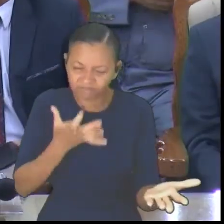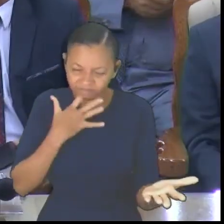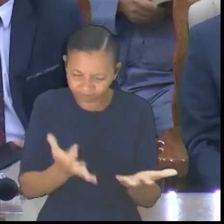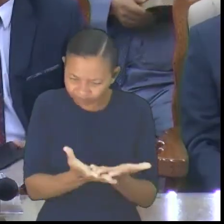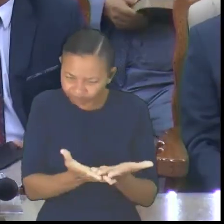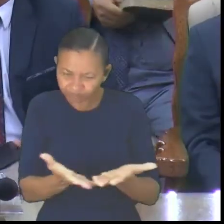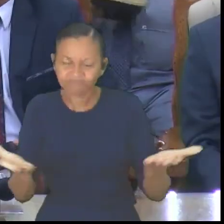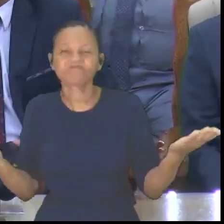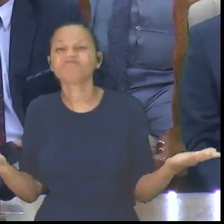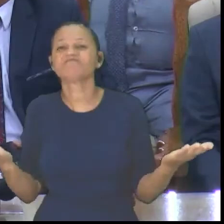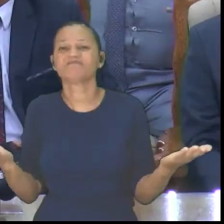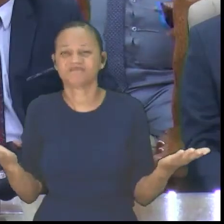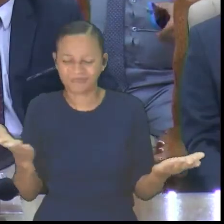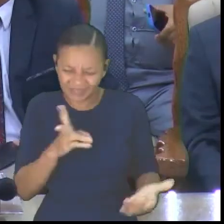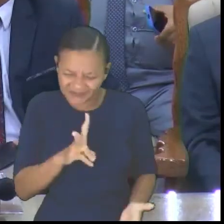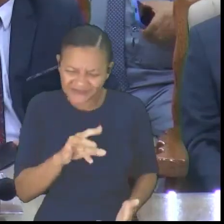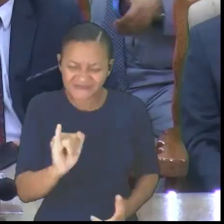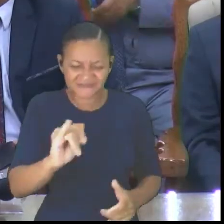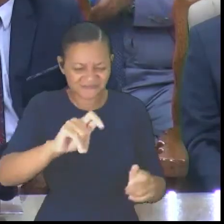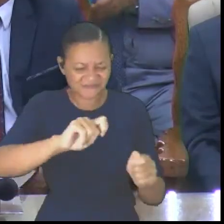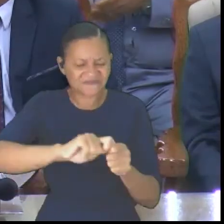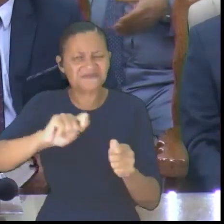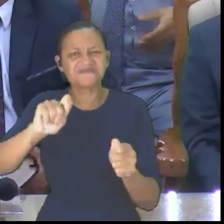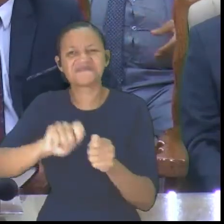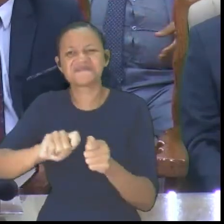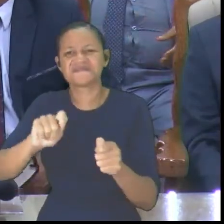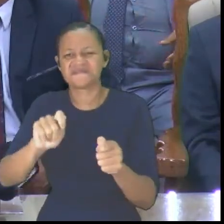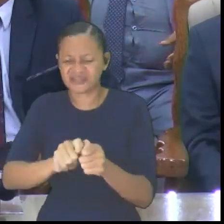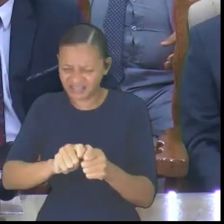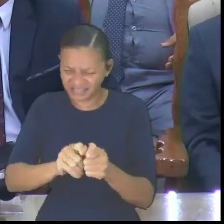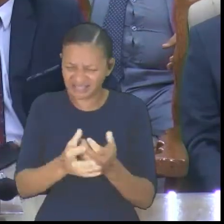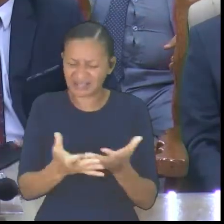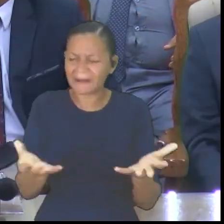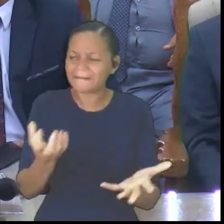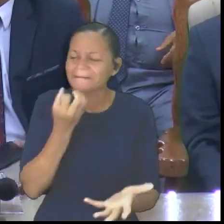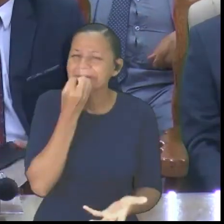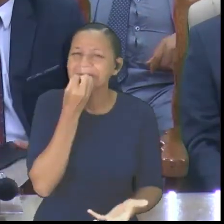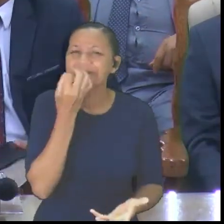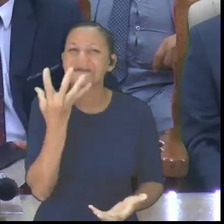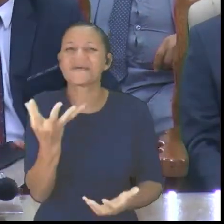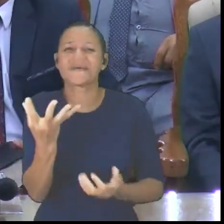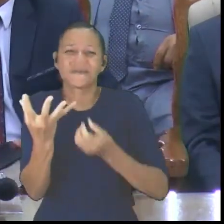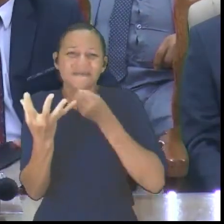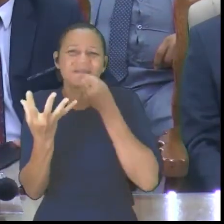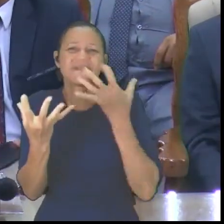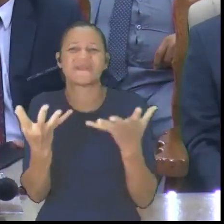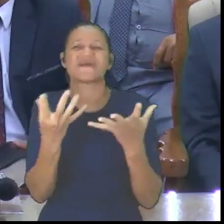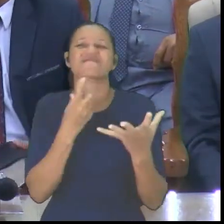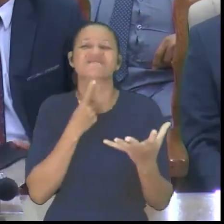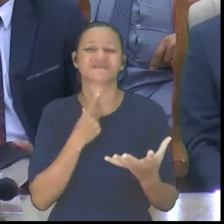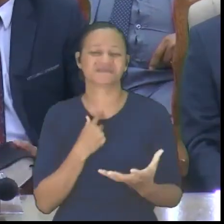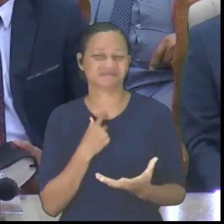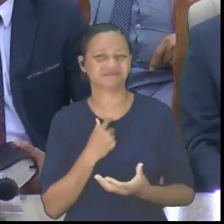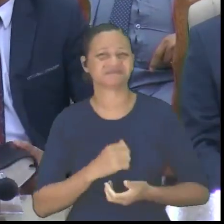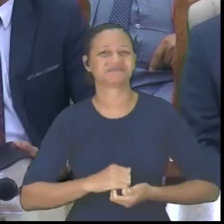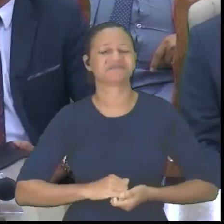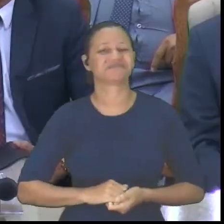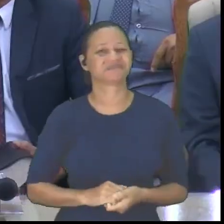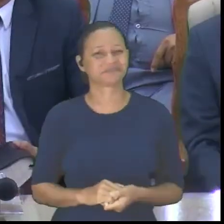se conhecer, ele vai fazer de muita boa vontade.